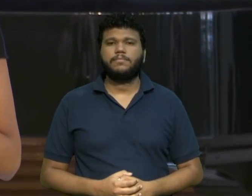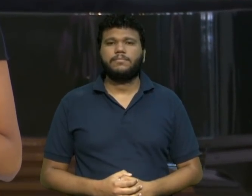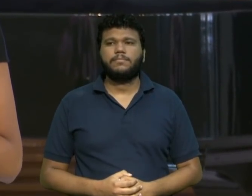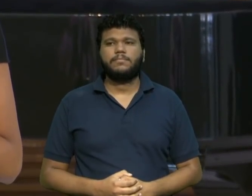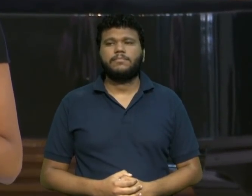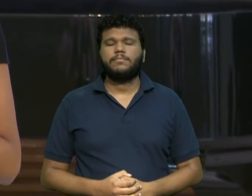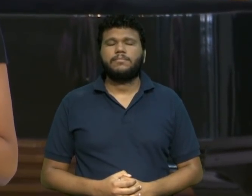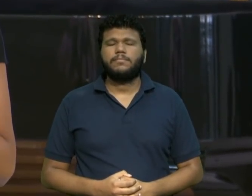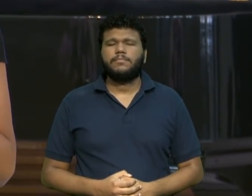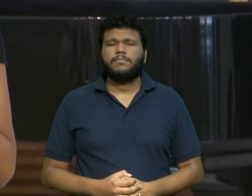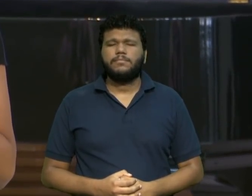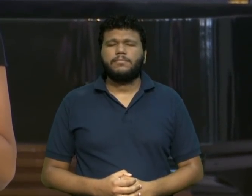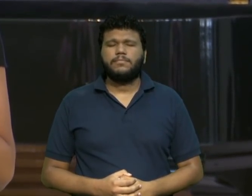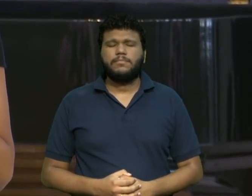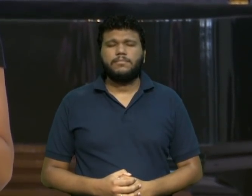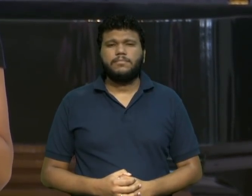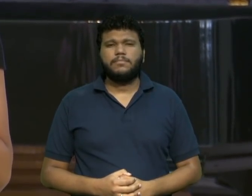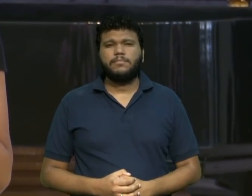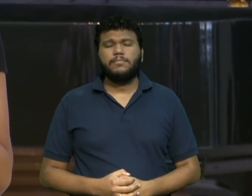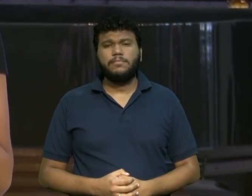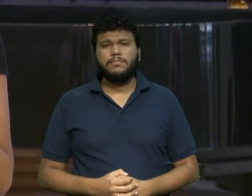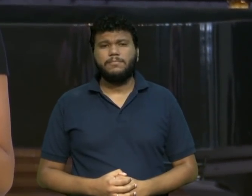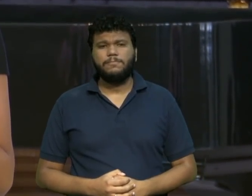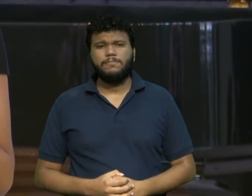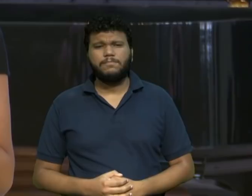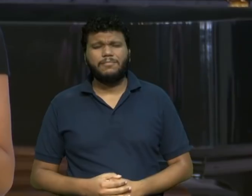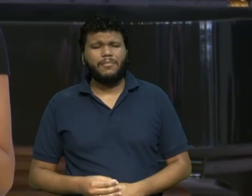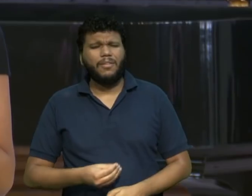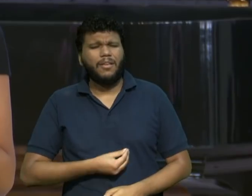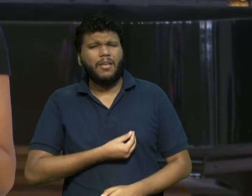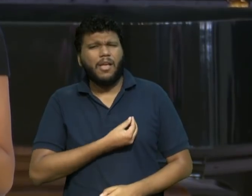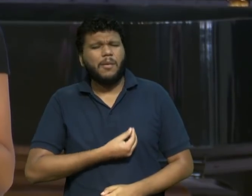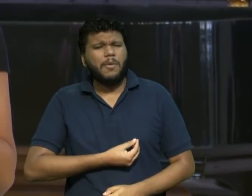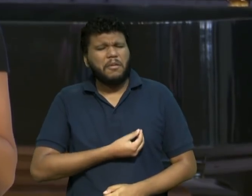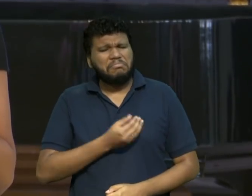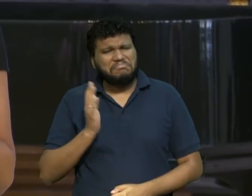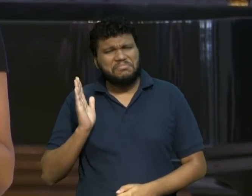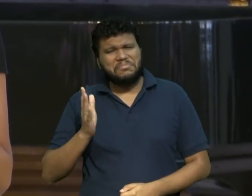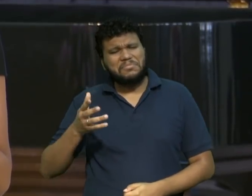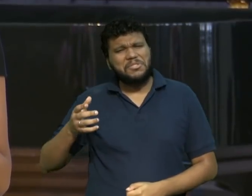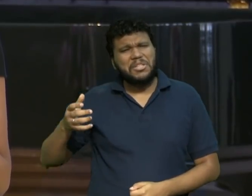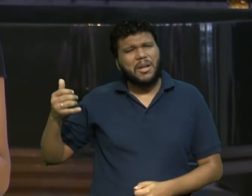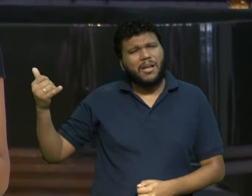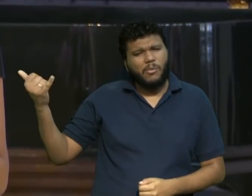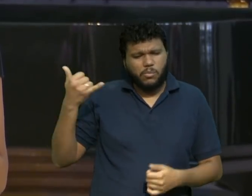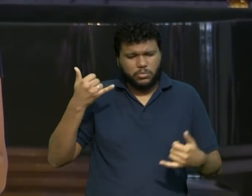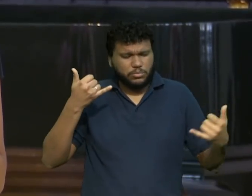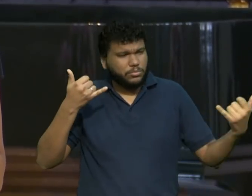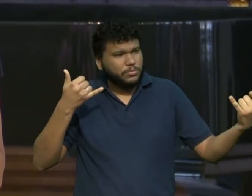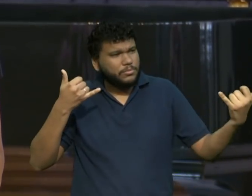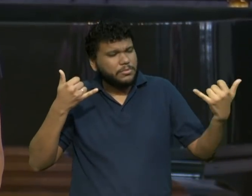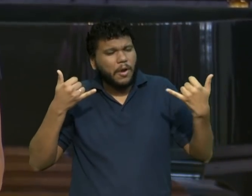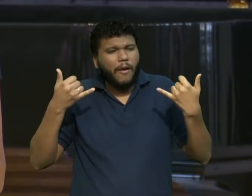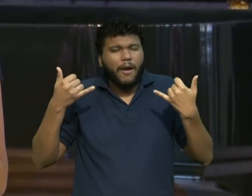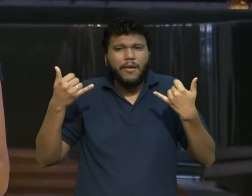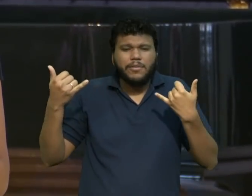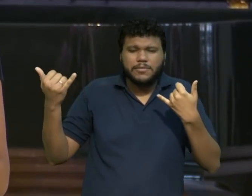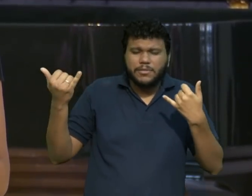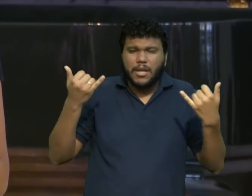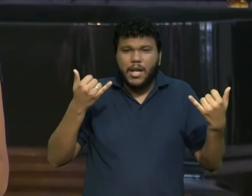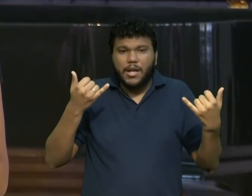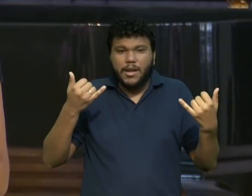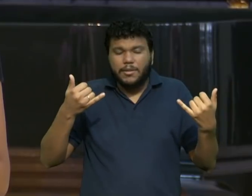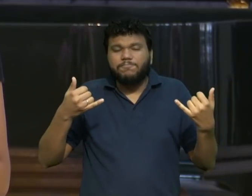eu sempre ouvi que existe o